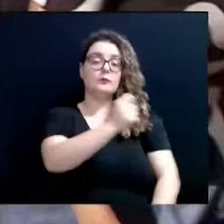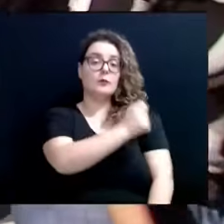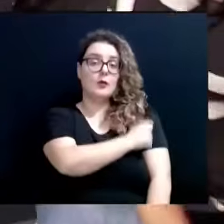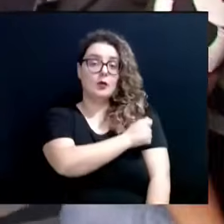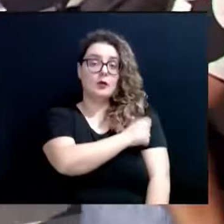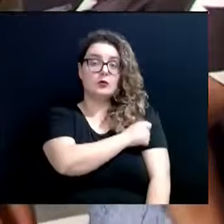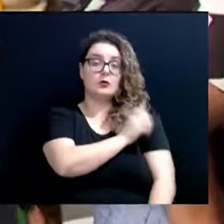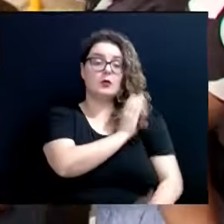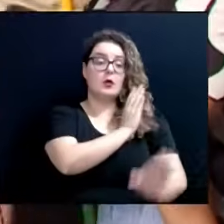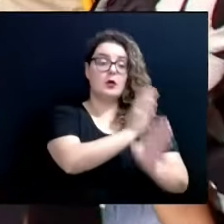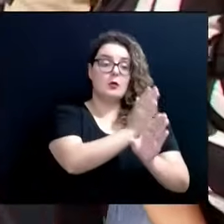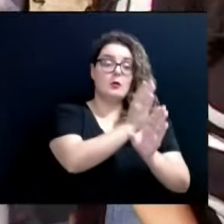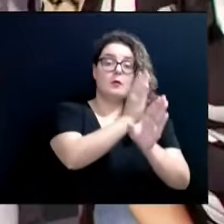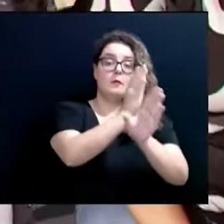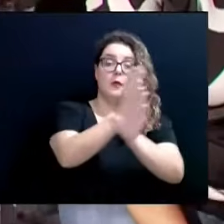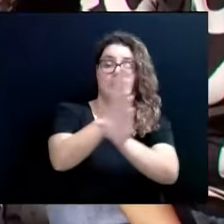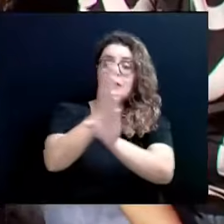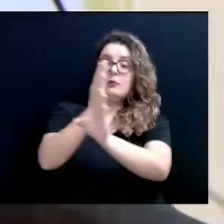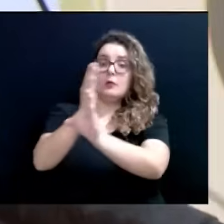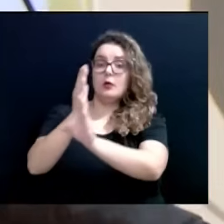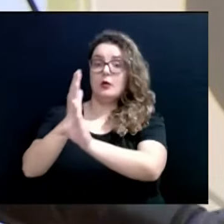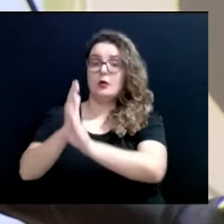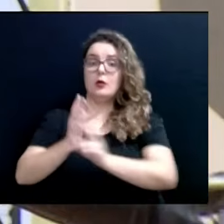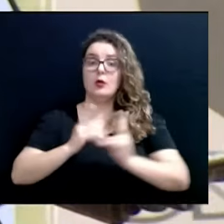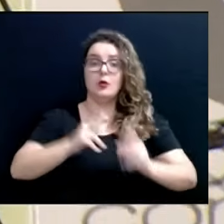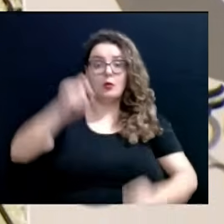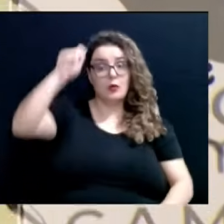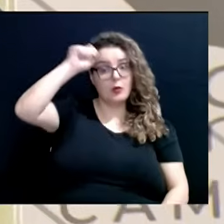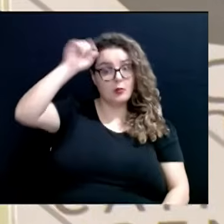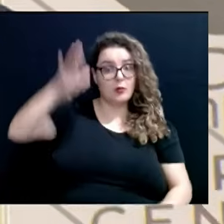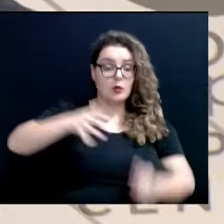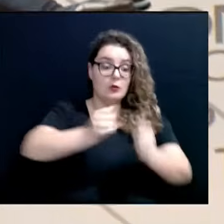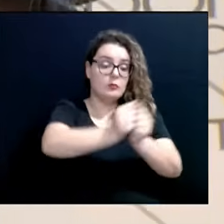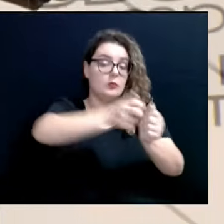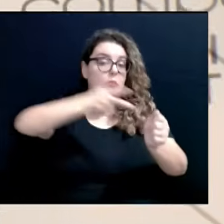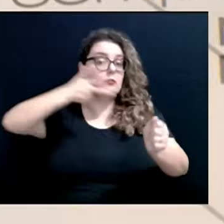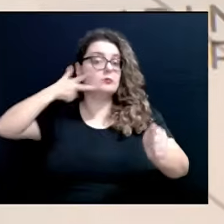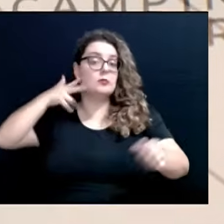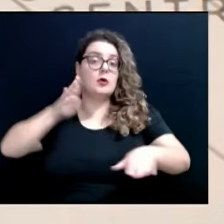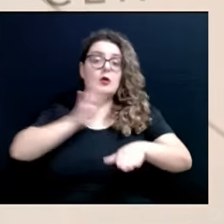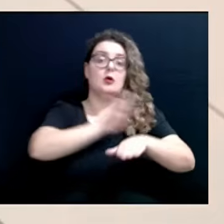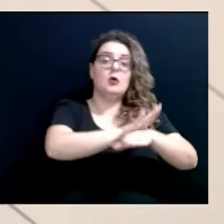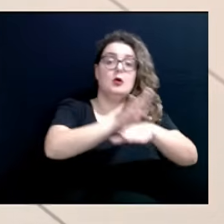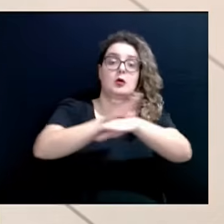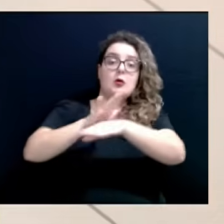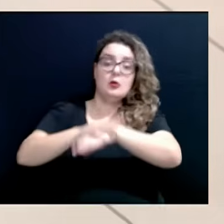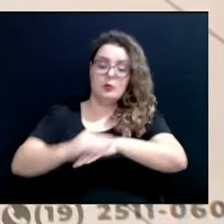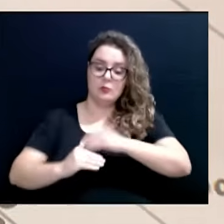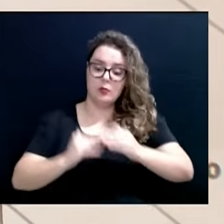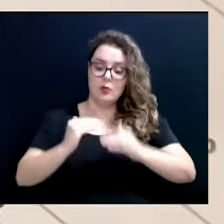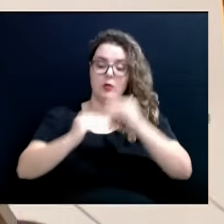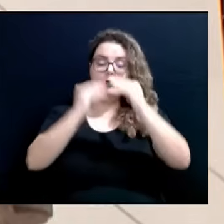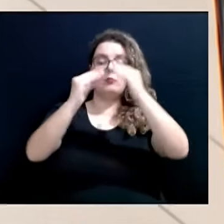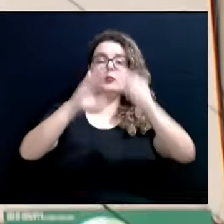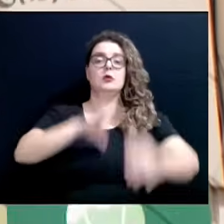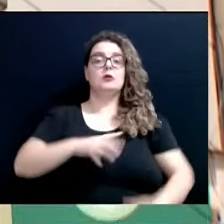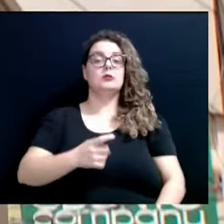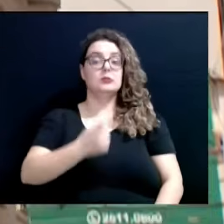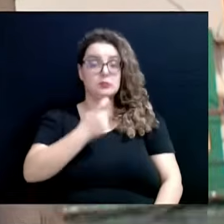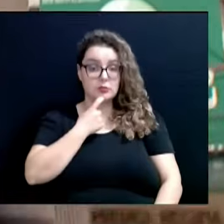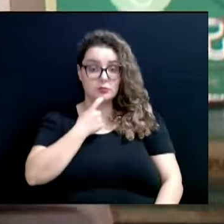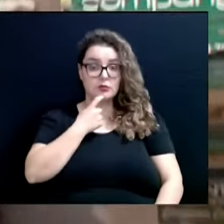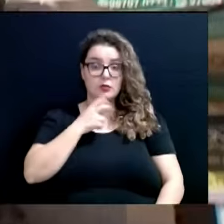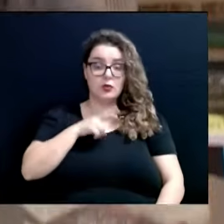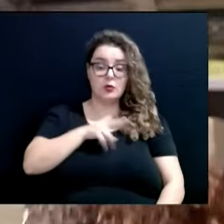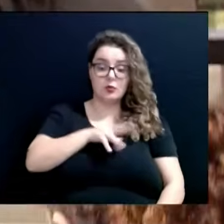descobrindo como africanos e indígenas contribuíram para a construção de Campinas. O roteiro aborda